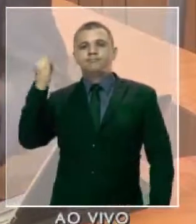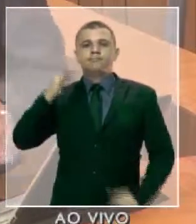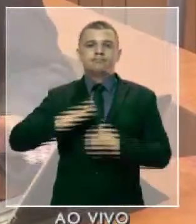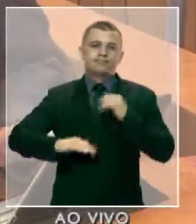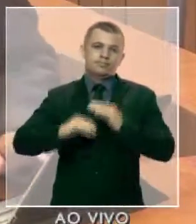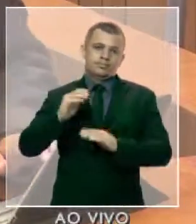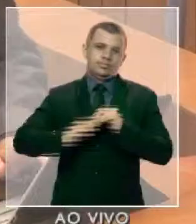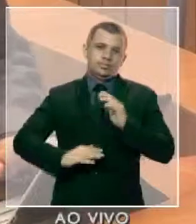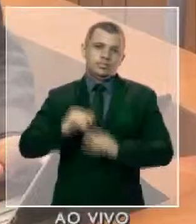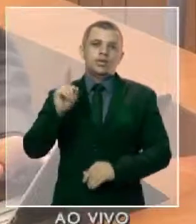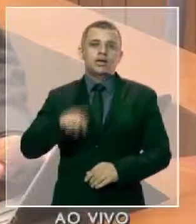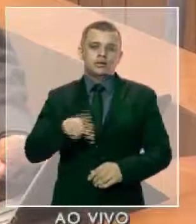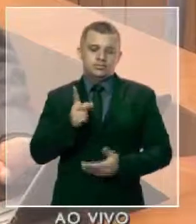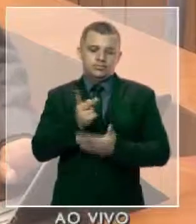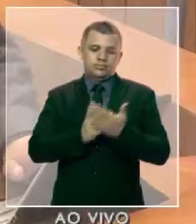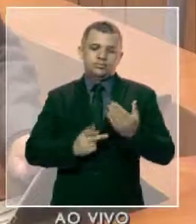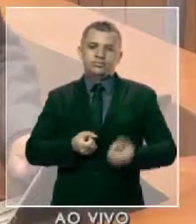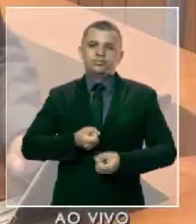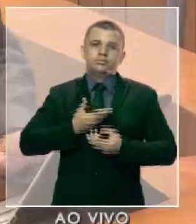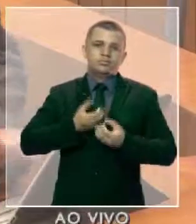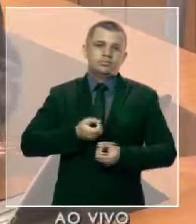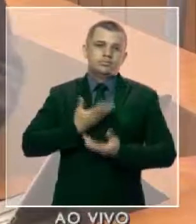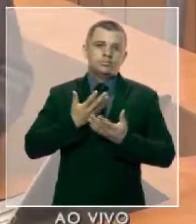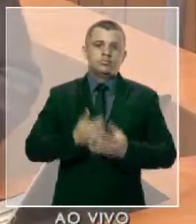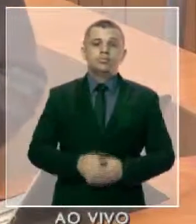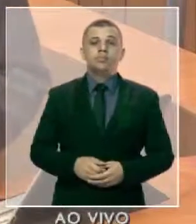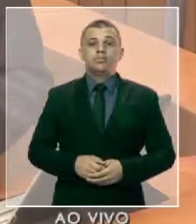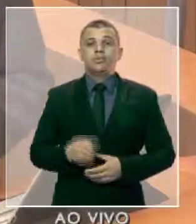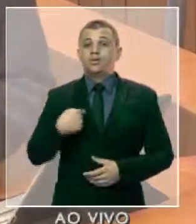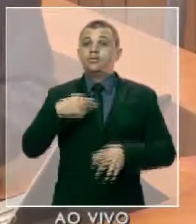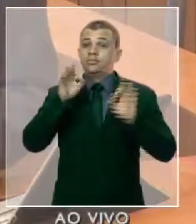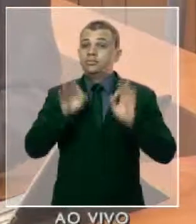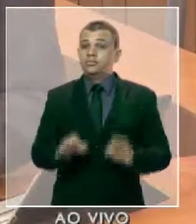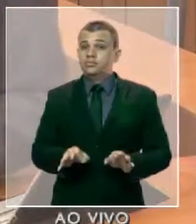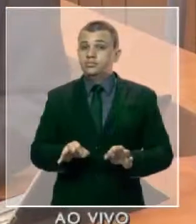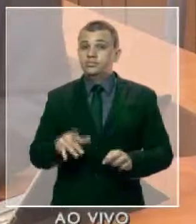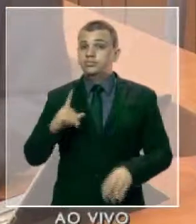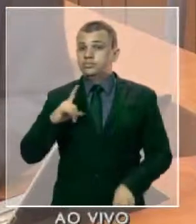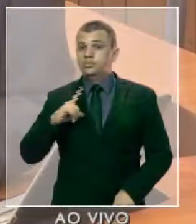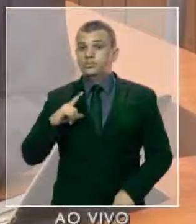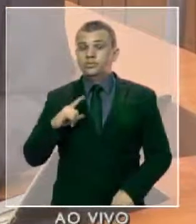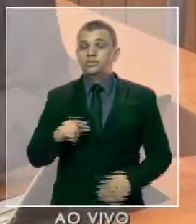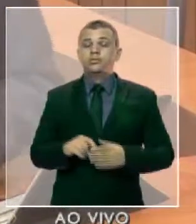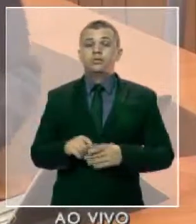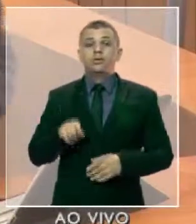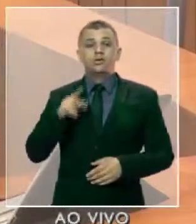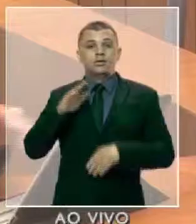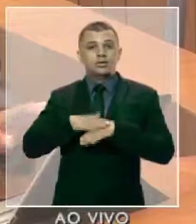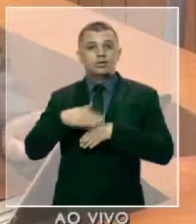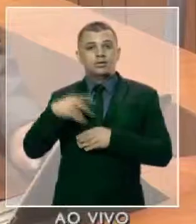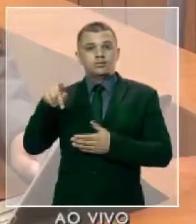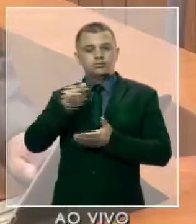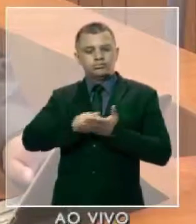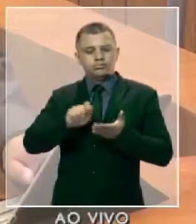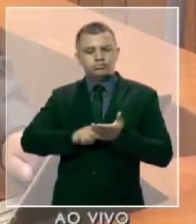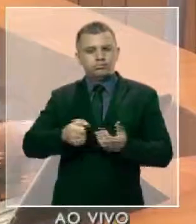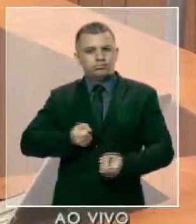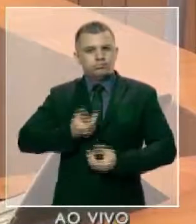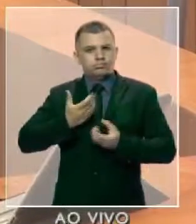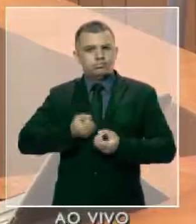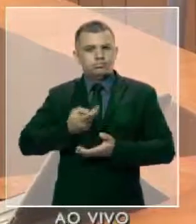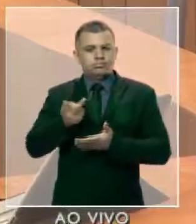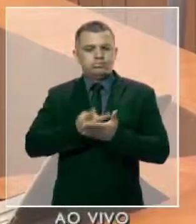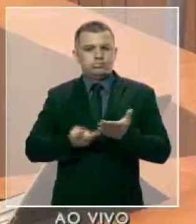é realmente ser poeta. E eu não tenho dúvida que, ao escrever as suas poesias, os seus